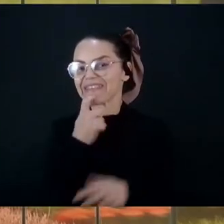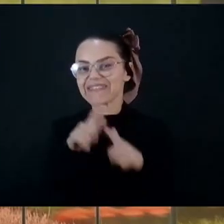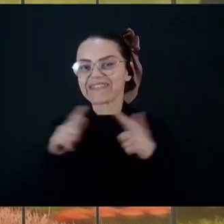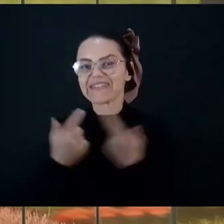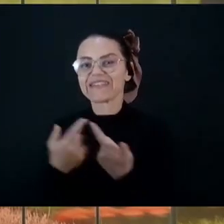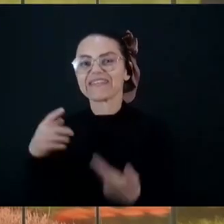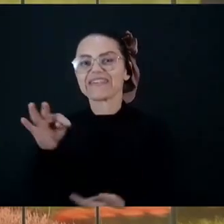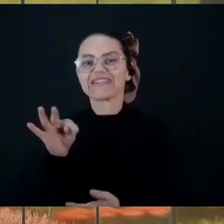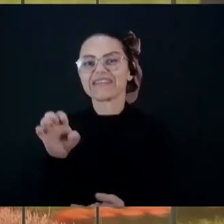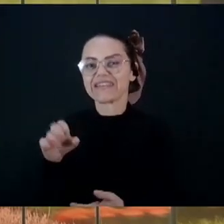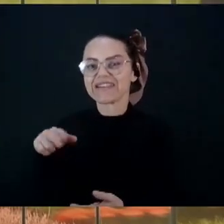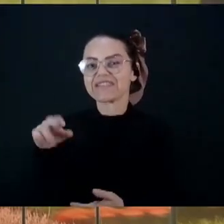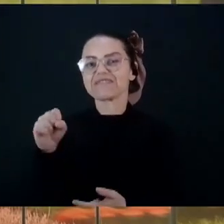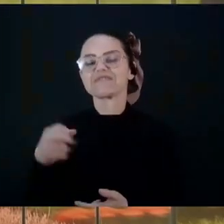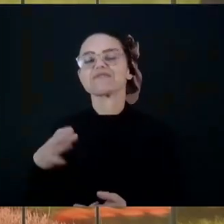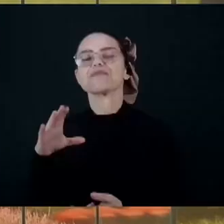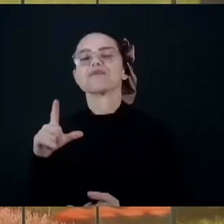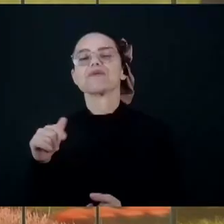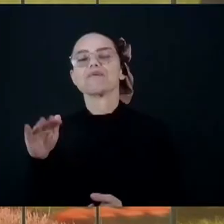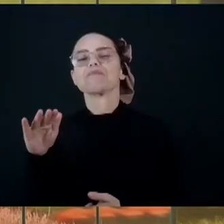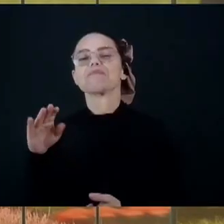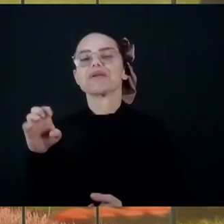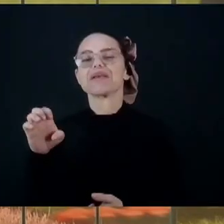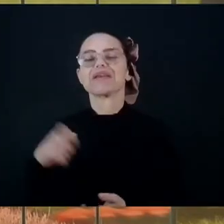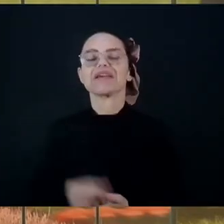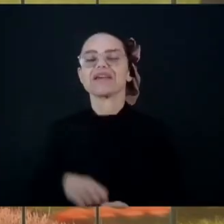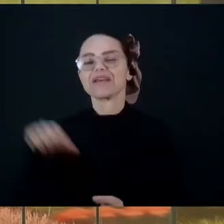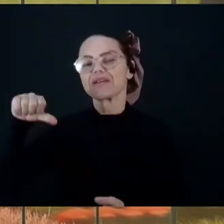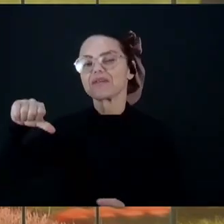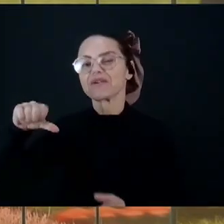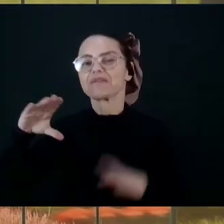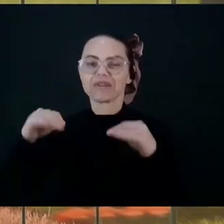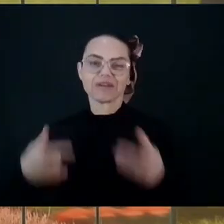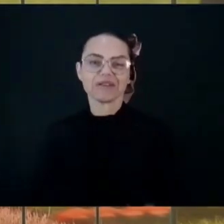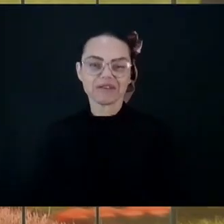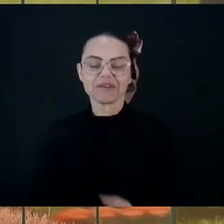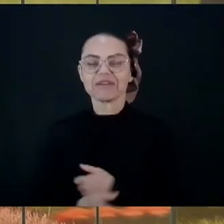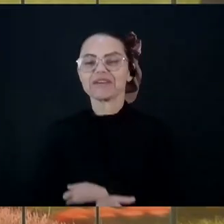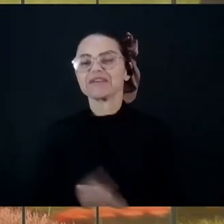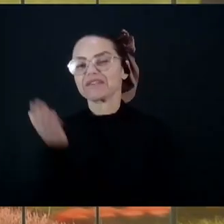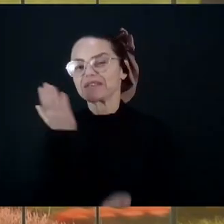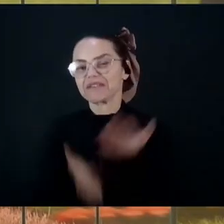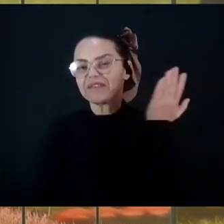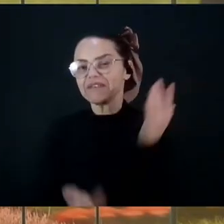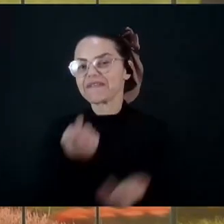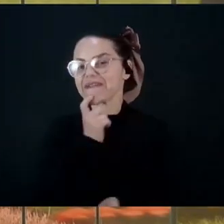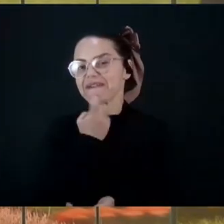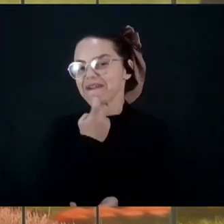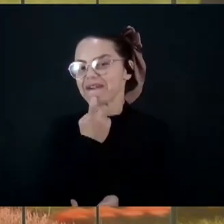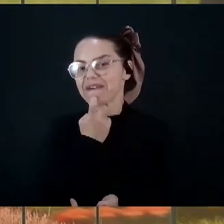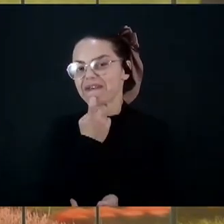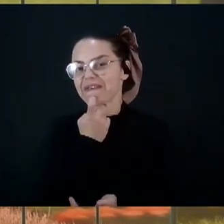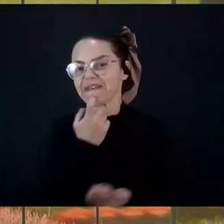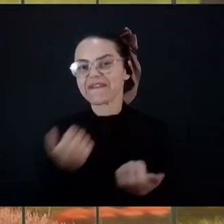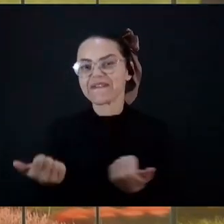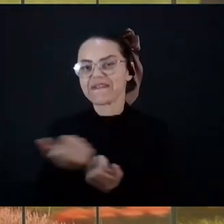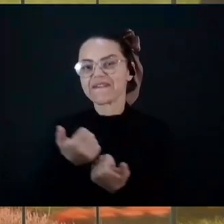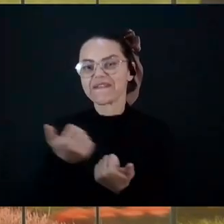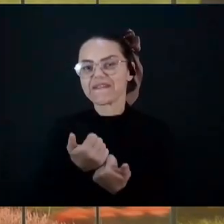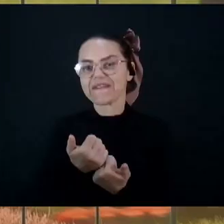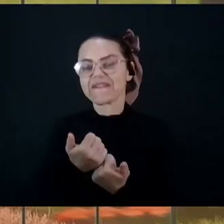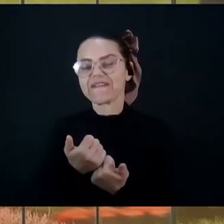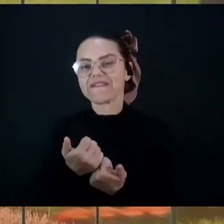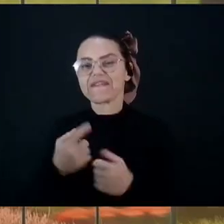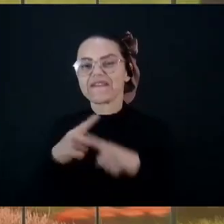às 9 horas da noite, partida decisiva, porque se perder, Campinas fica com o vice-campeonato. Se